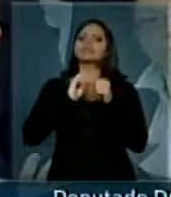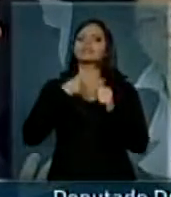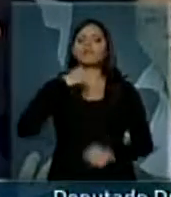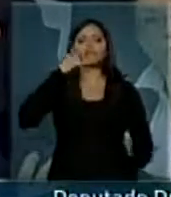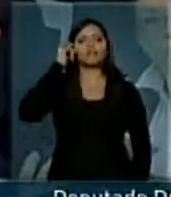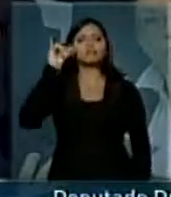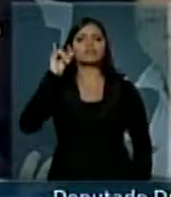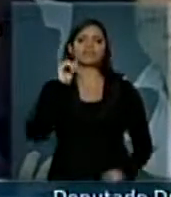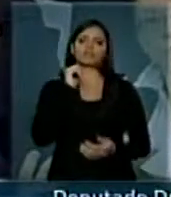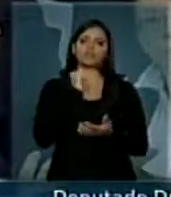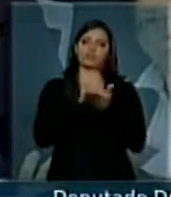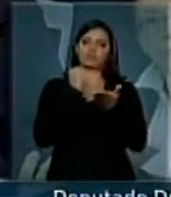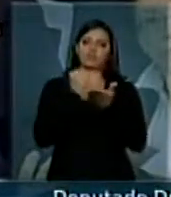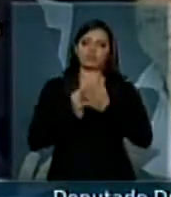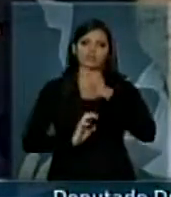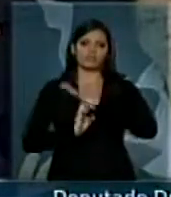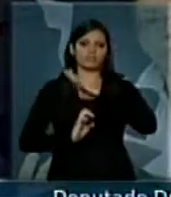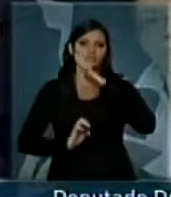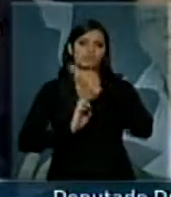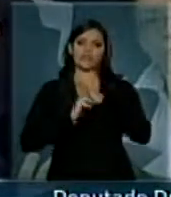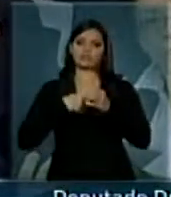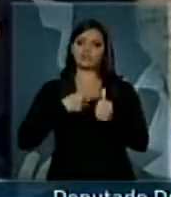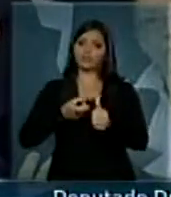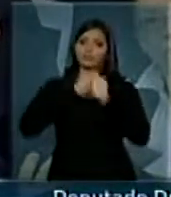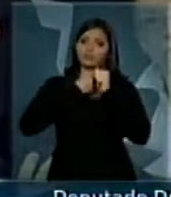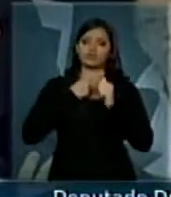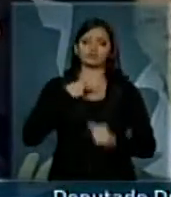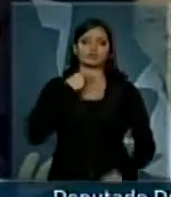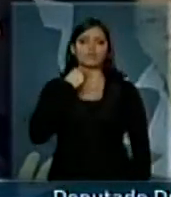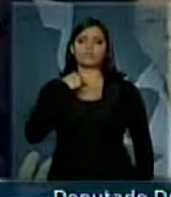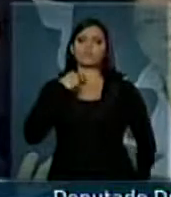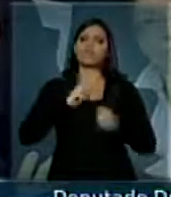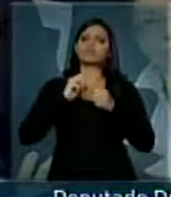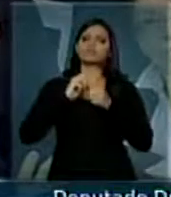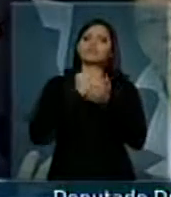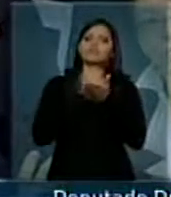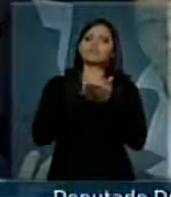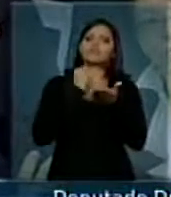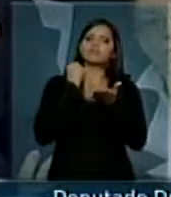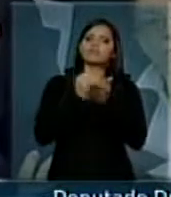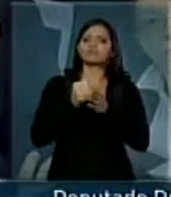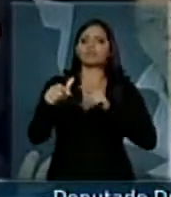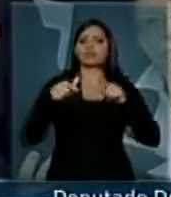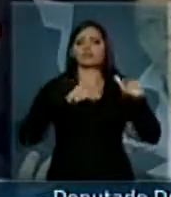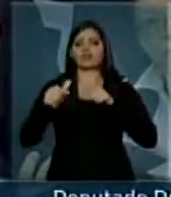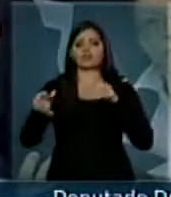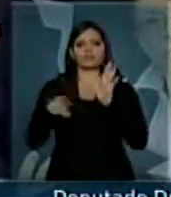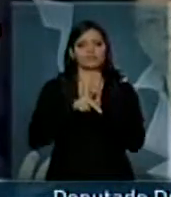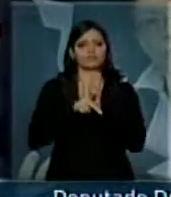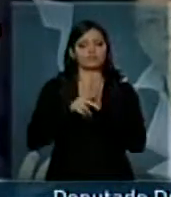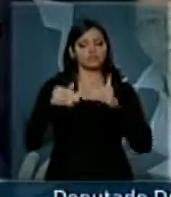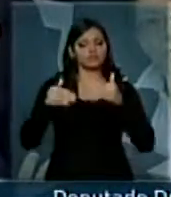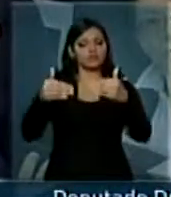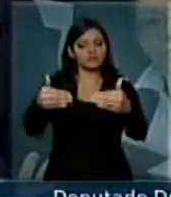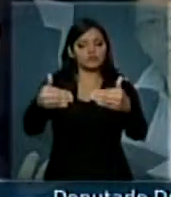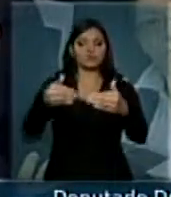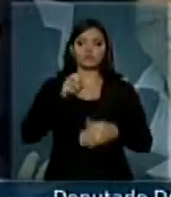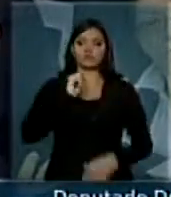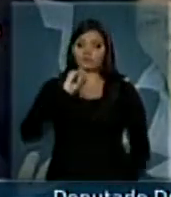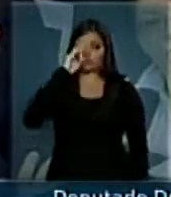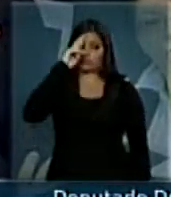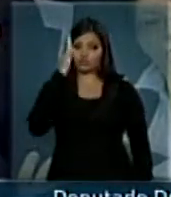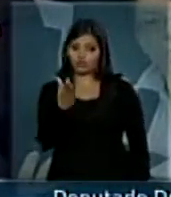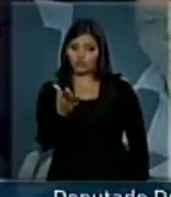contratação de empresas ineptas para realizar os trabalhos para o qual foram contratadas. E se Vossa Excelência